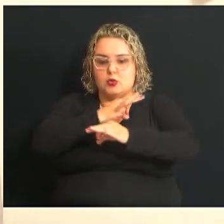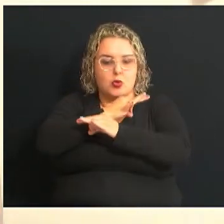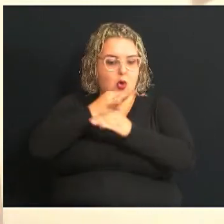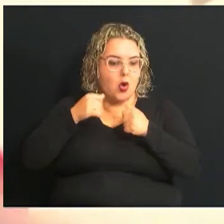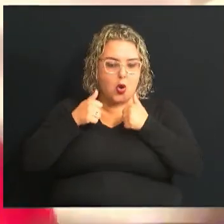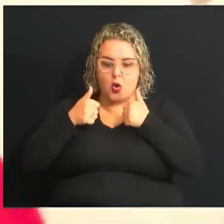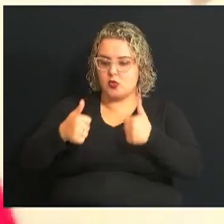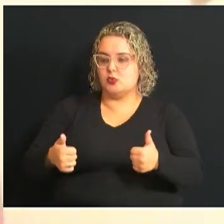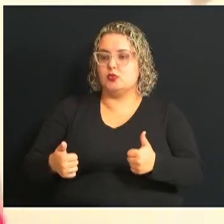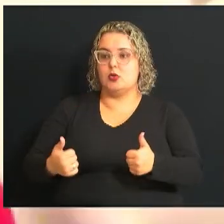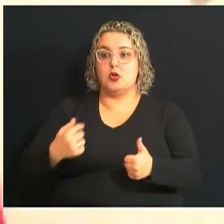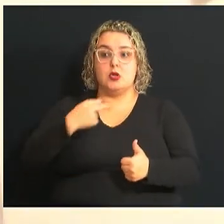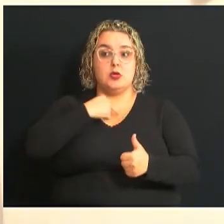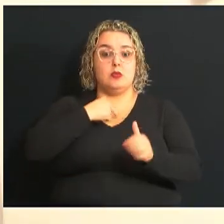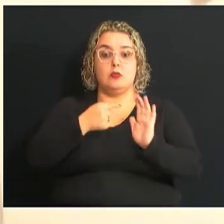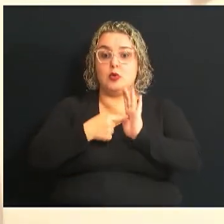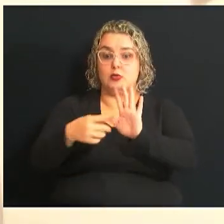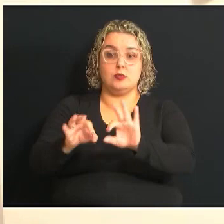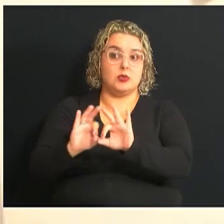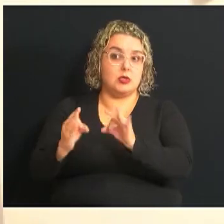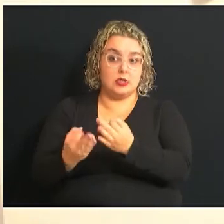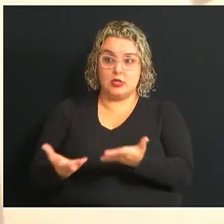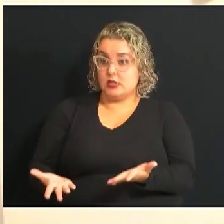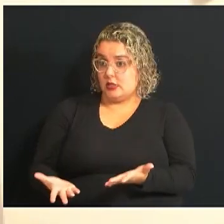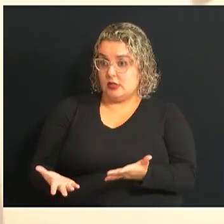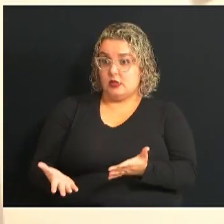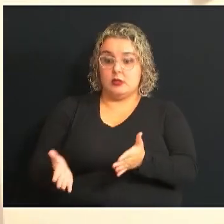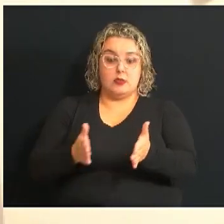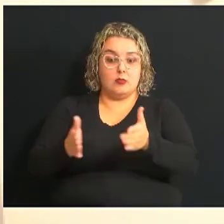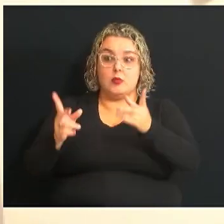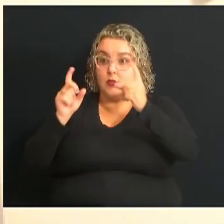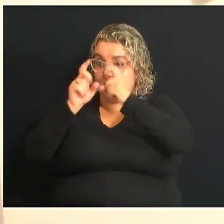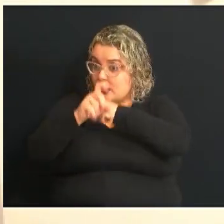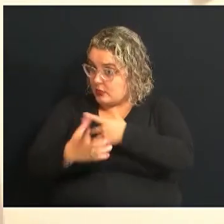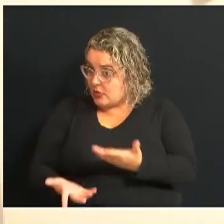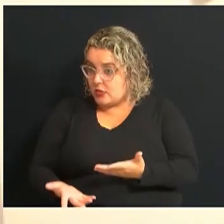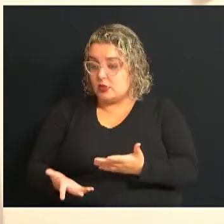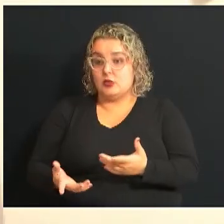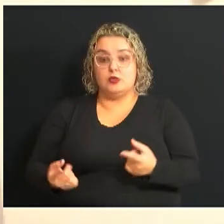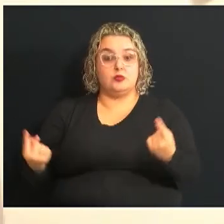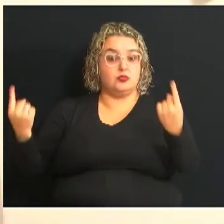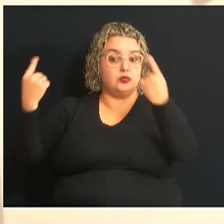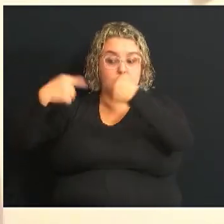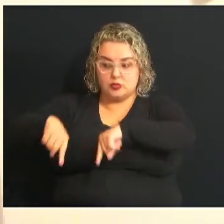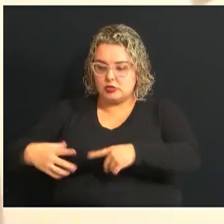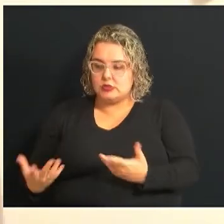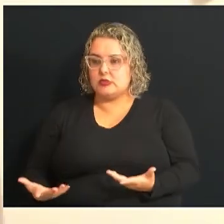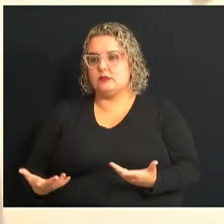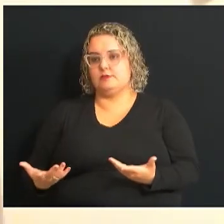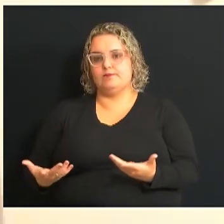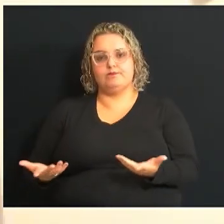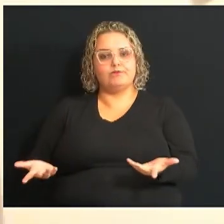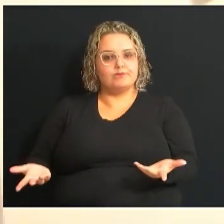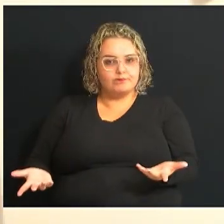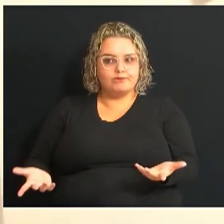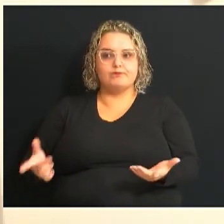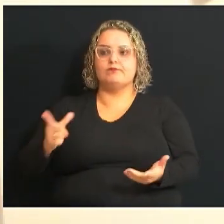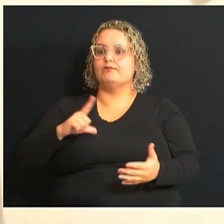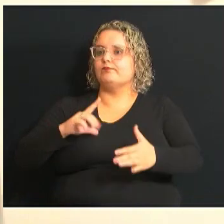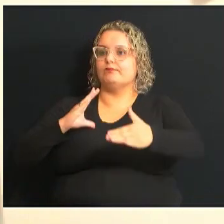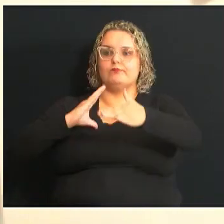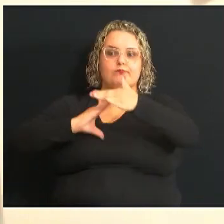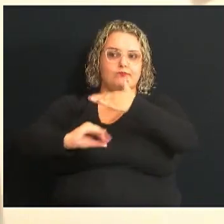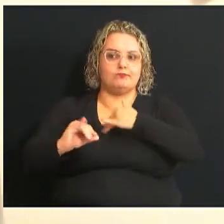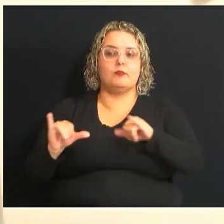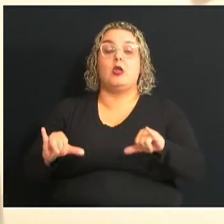Você não pode mostrar para sua família que você está passando por dificuldades, por desafios, então tem muito imigrante que